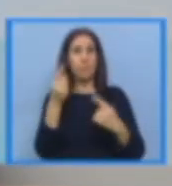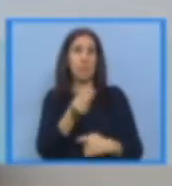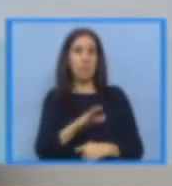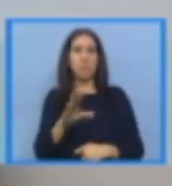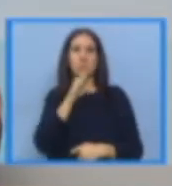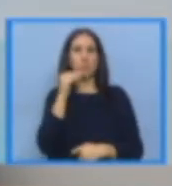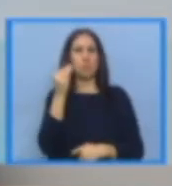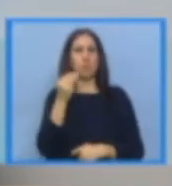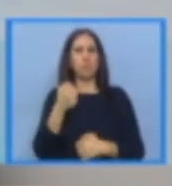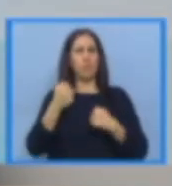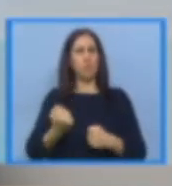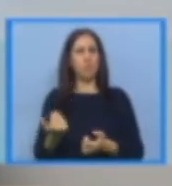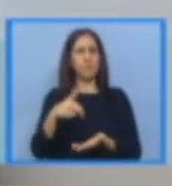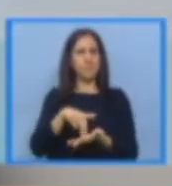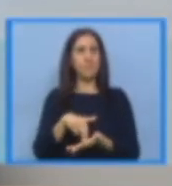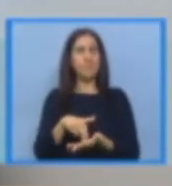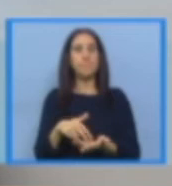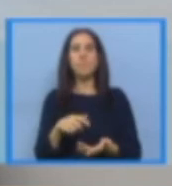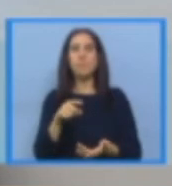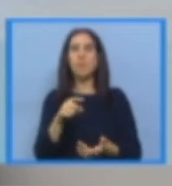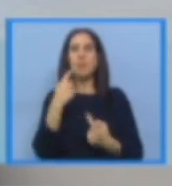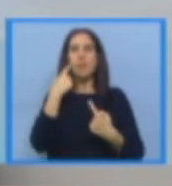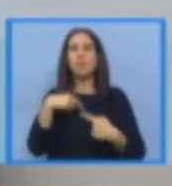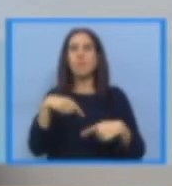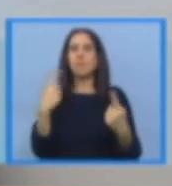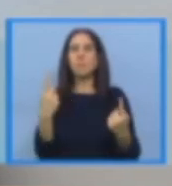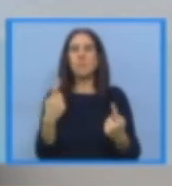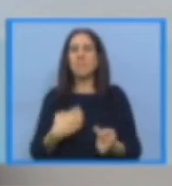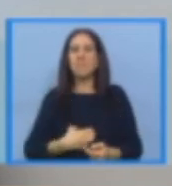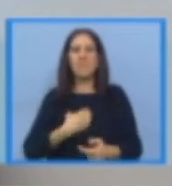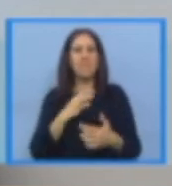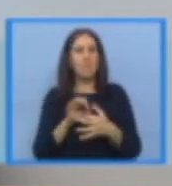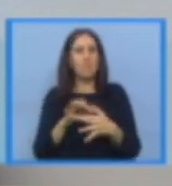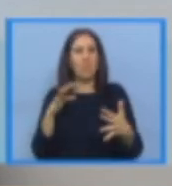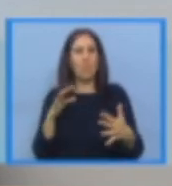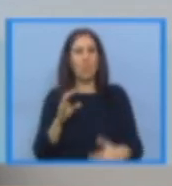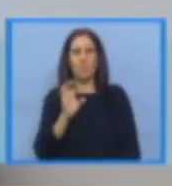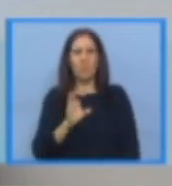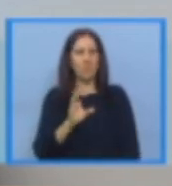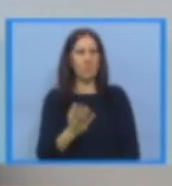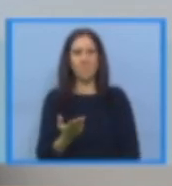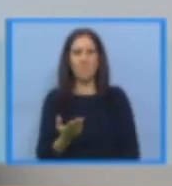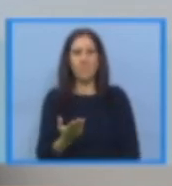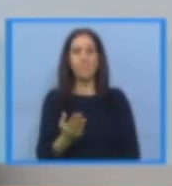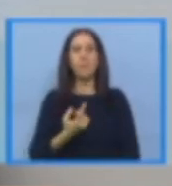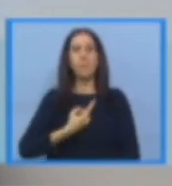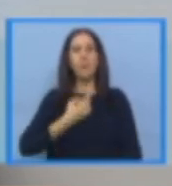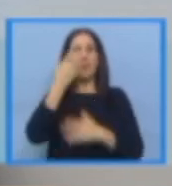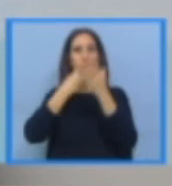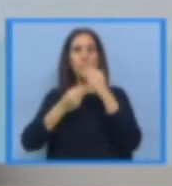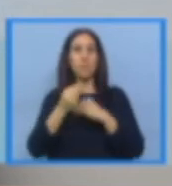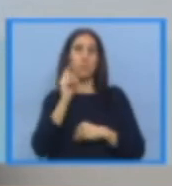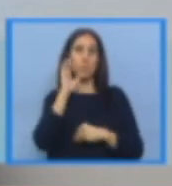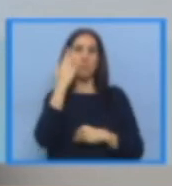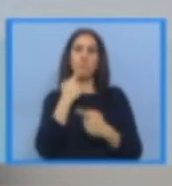adolescentes então afirmam-se fortemente, não é? Que esta afirmação não faz tanto sentido desta forma. Temos que aprender, e depois é